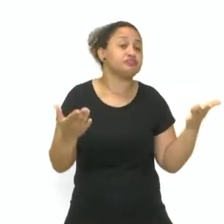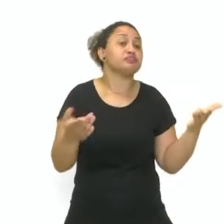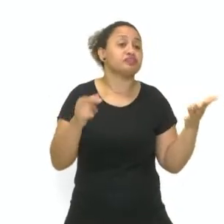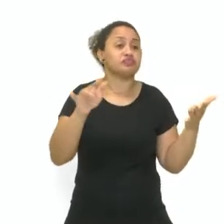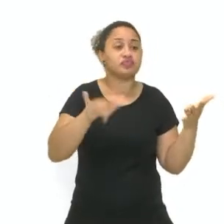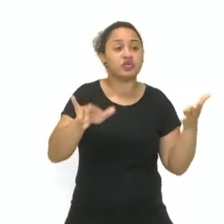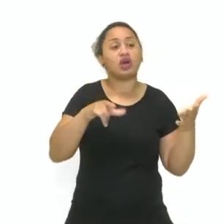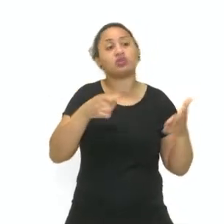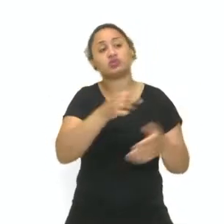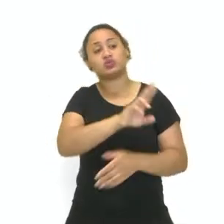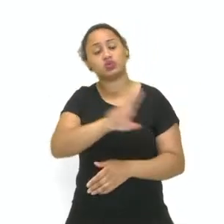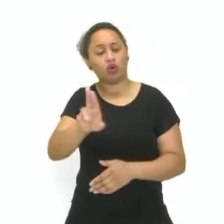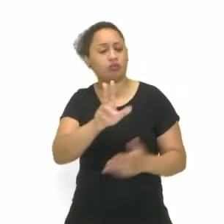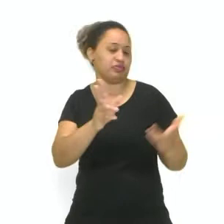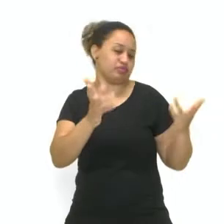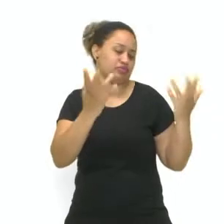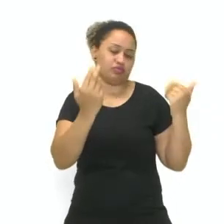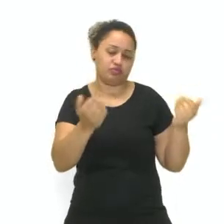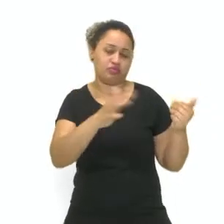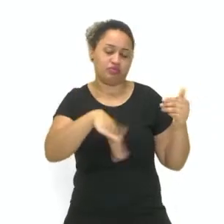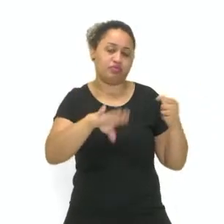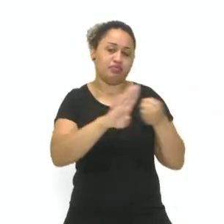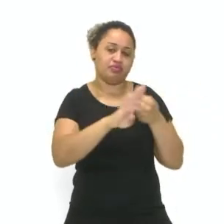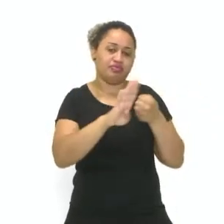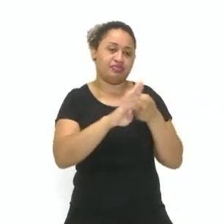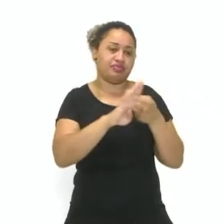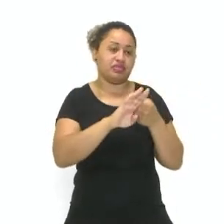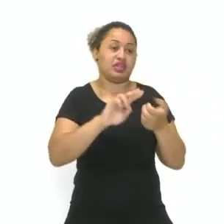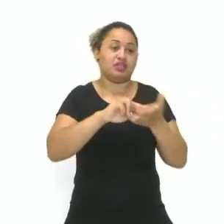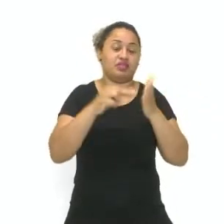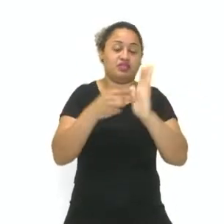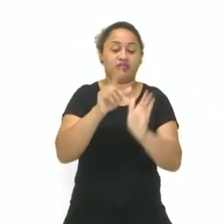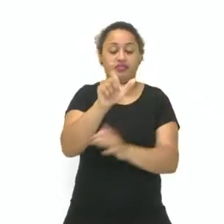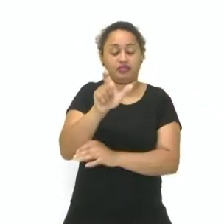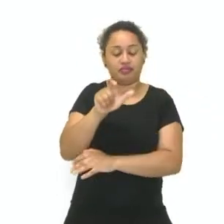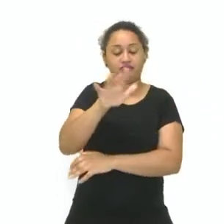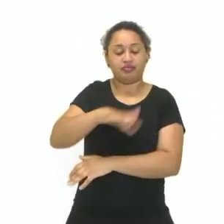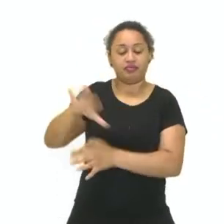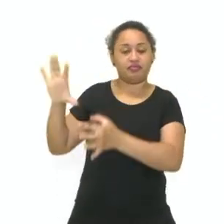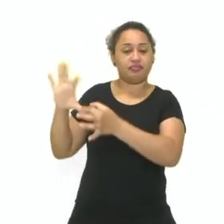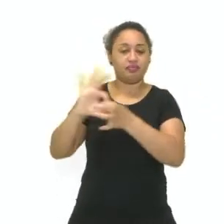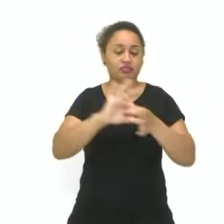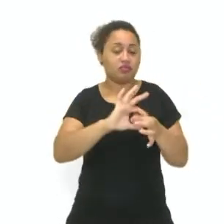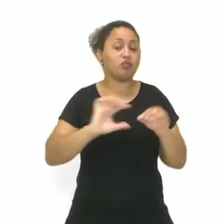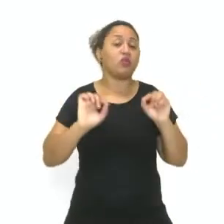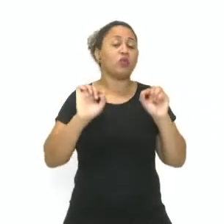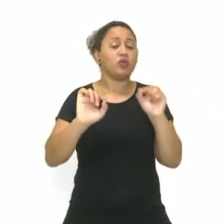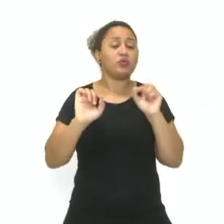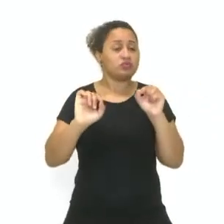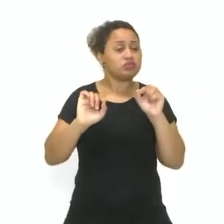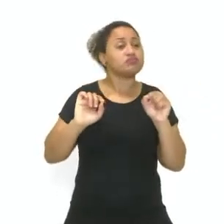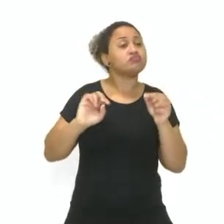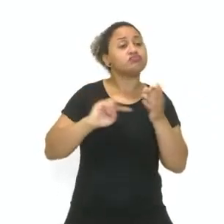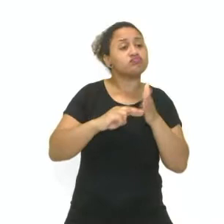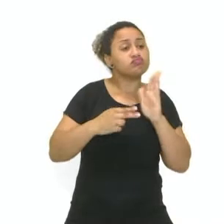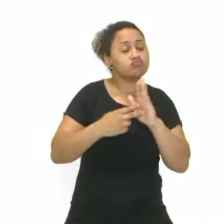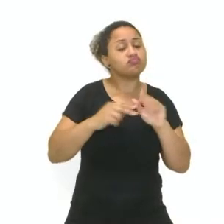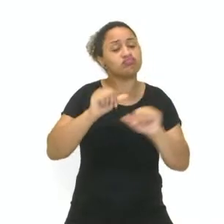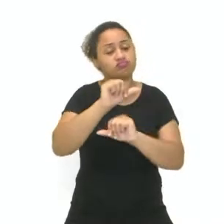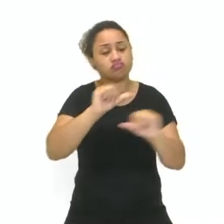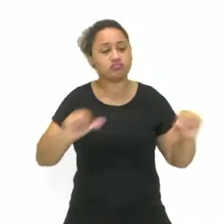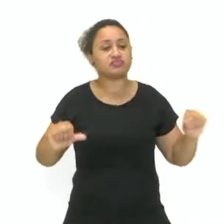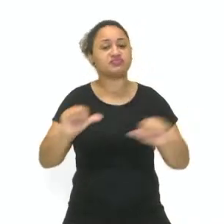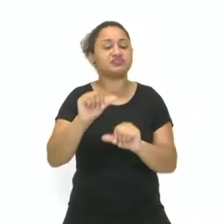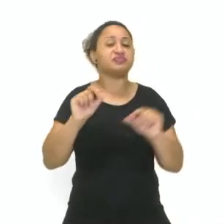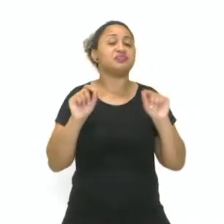de nomes comuns, né? E o significado da palavra dentro do contexto faz com que eles sejam